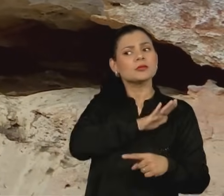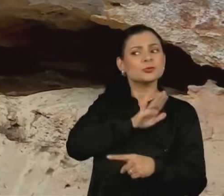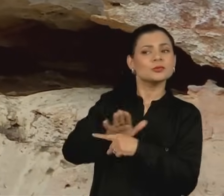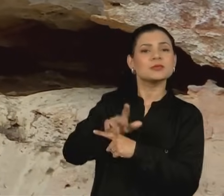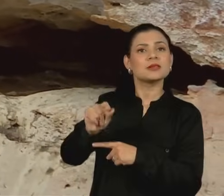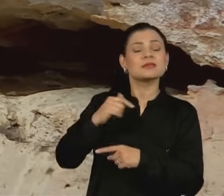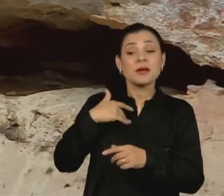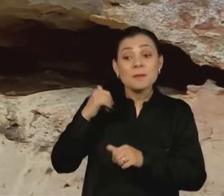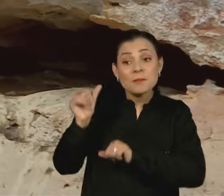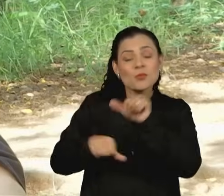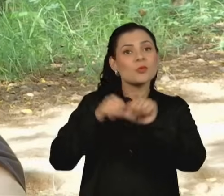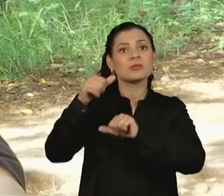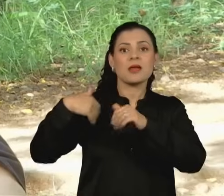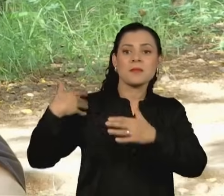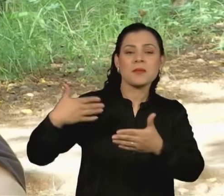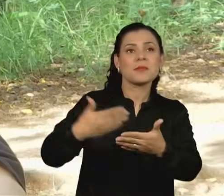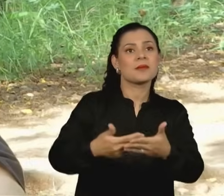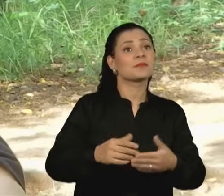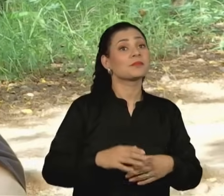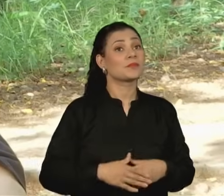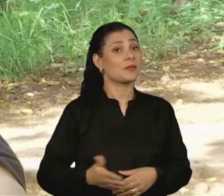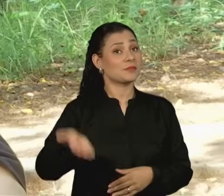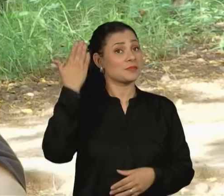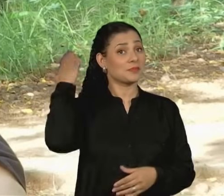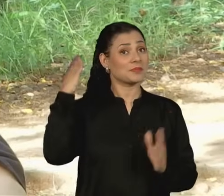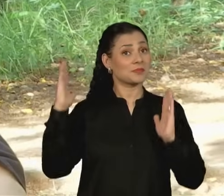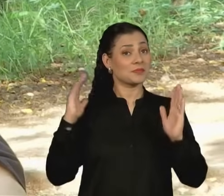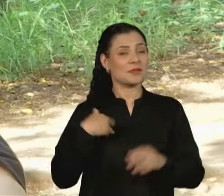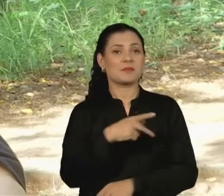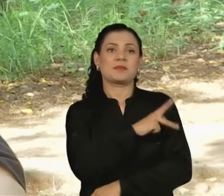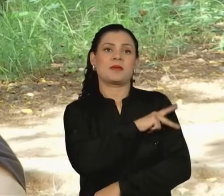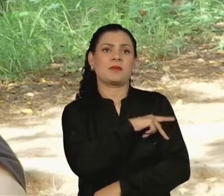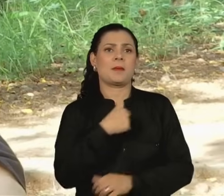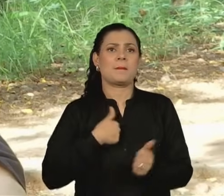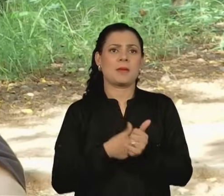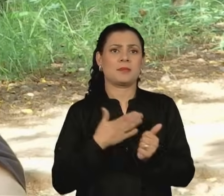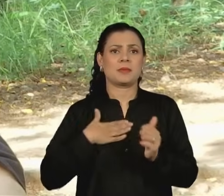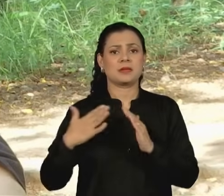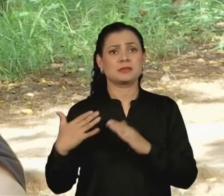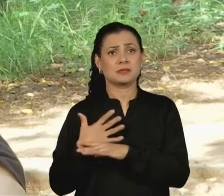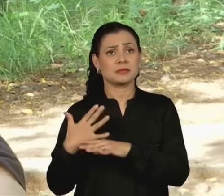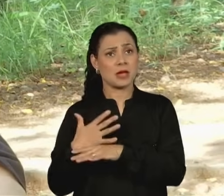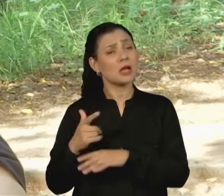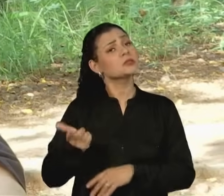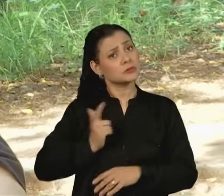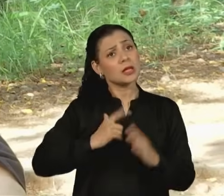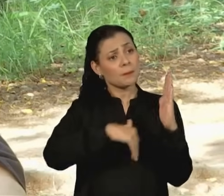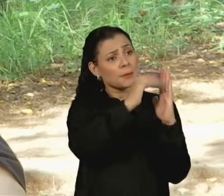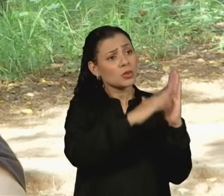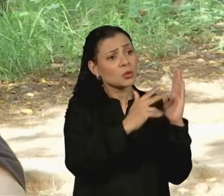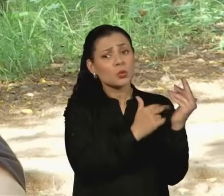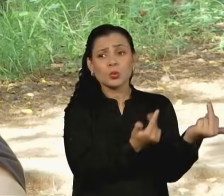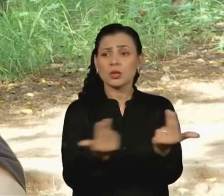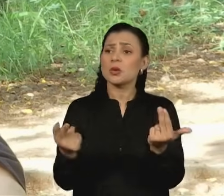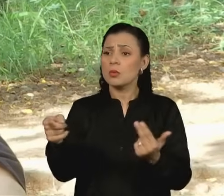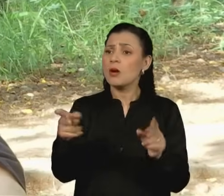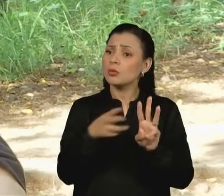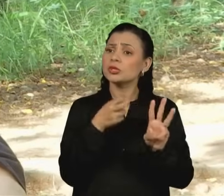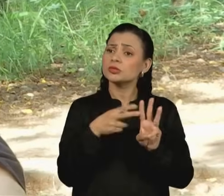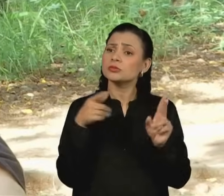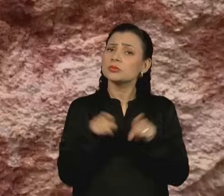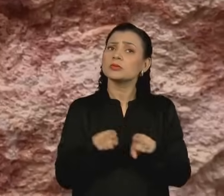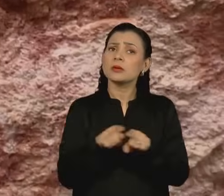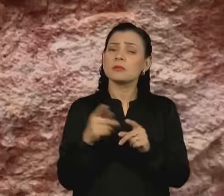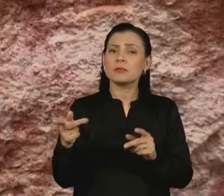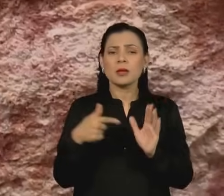o curso da história. Lá no Piauí, perto da minha cidade, tem também essas pinturas de índios e me